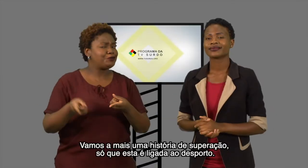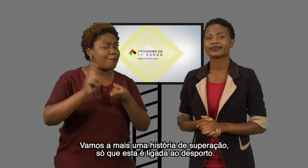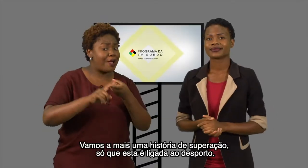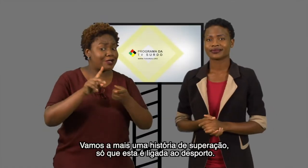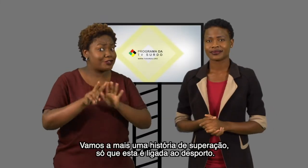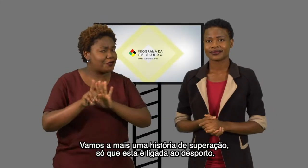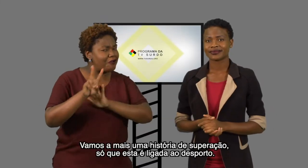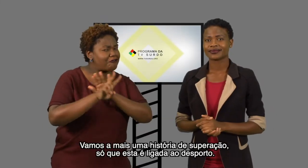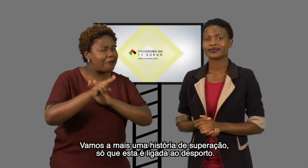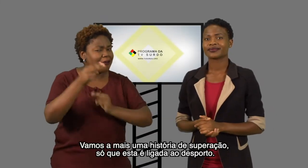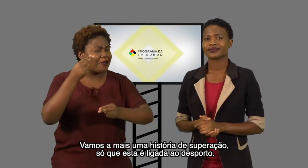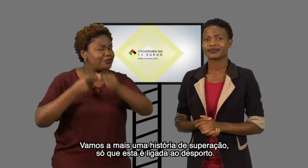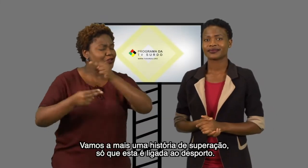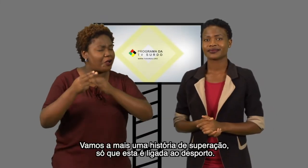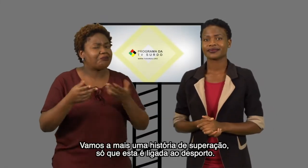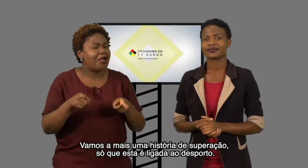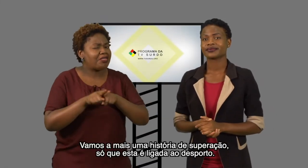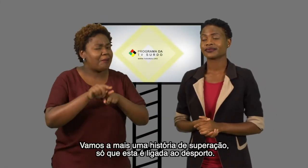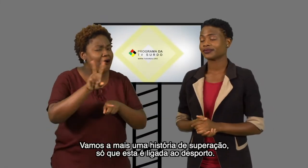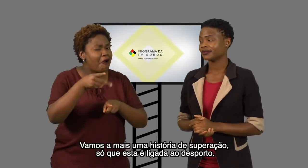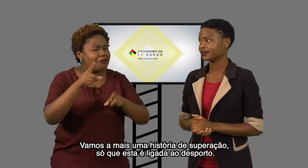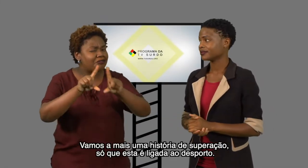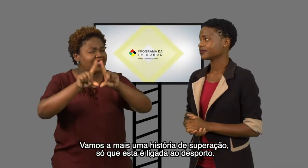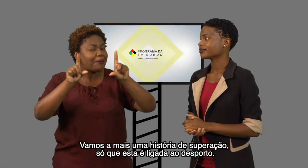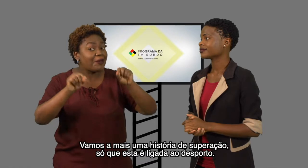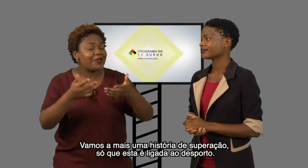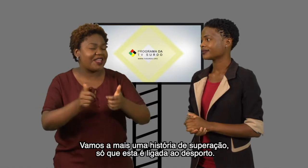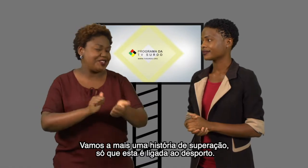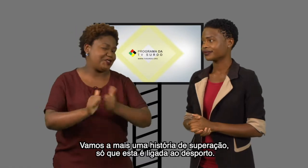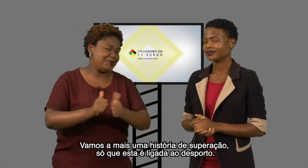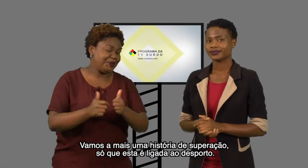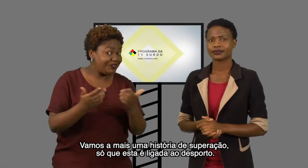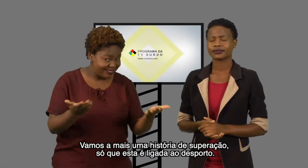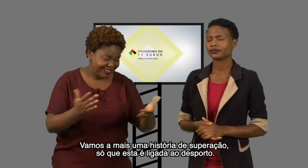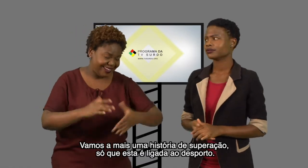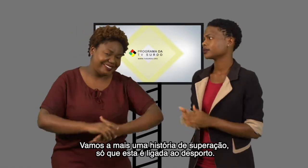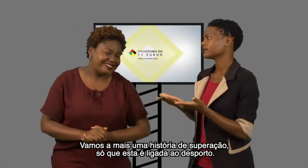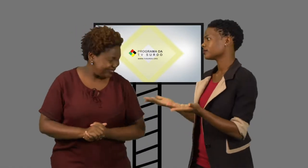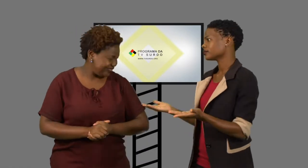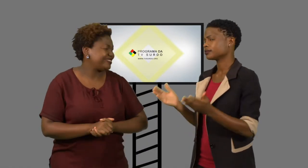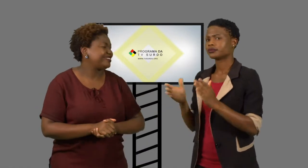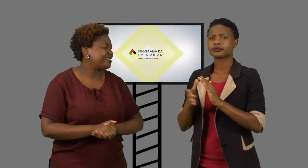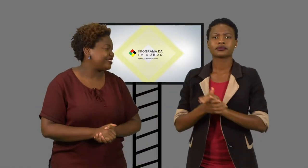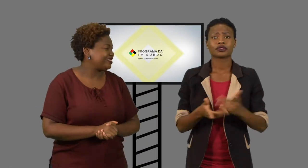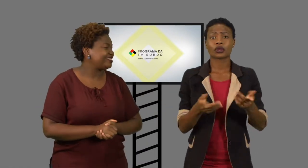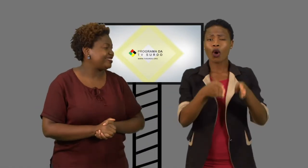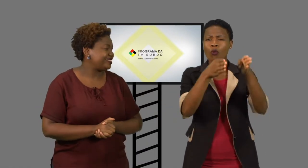Vamos a mais uma história de superação, só que esta é ligada ao desporto.